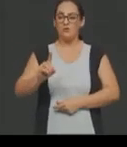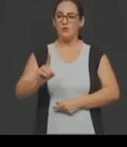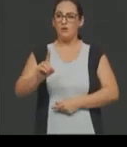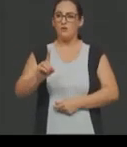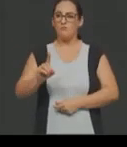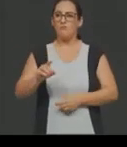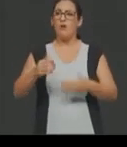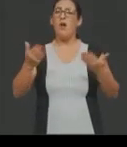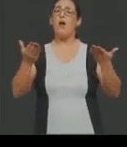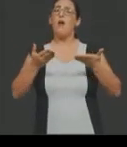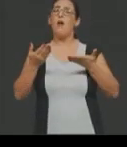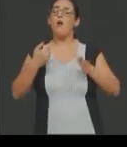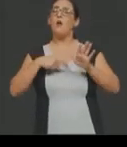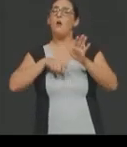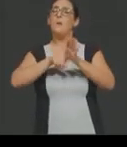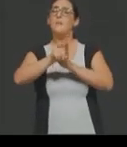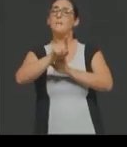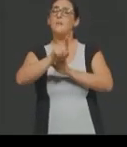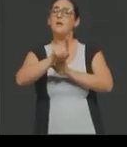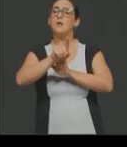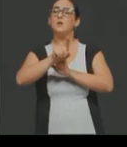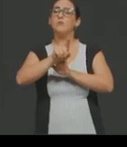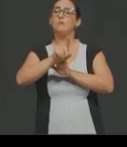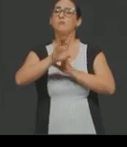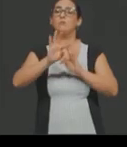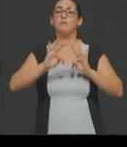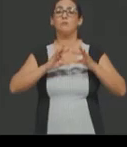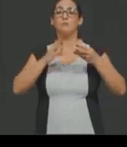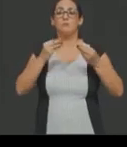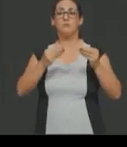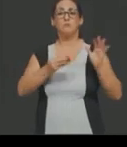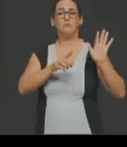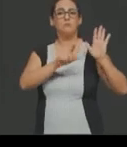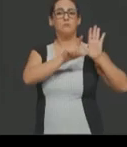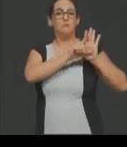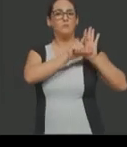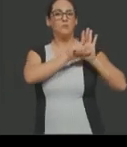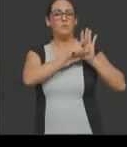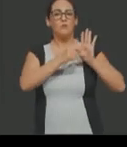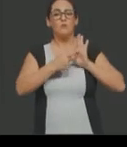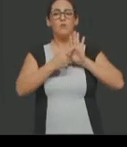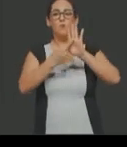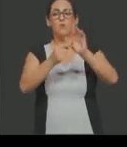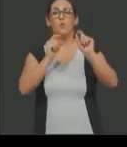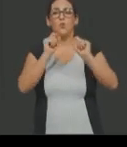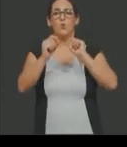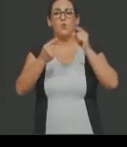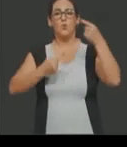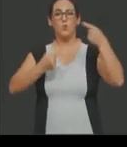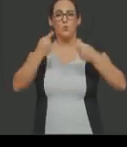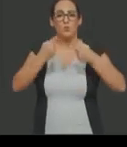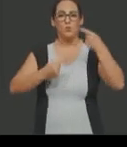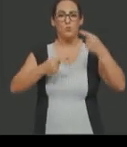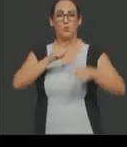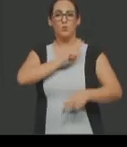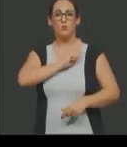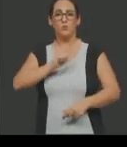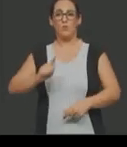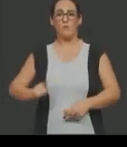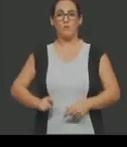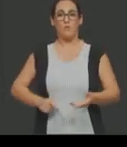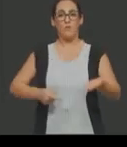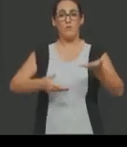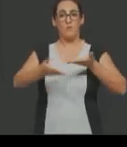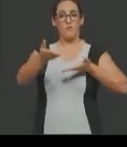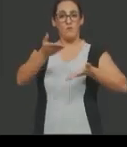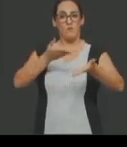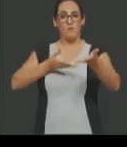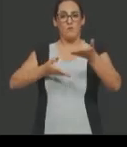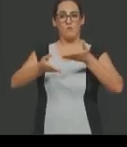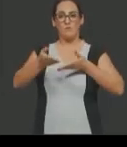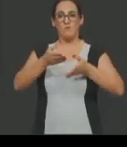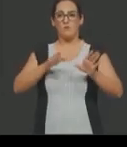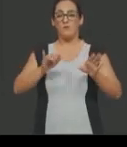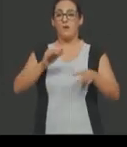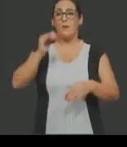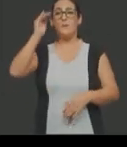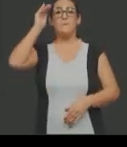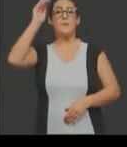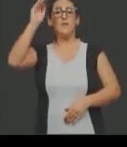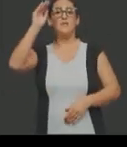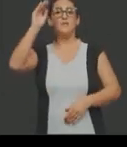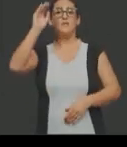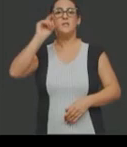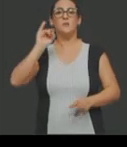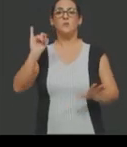é, a orientação adotada por esse parecer fundamenta uma política pública e associa o princípio da inclusão social